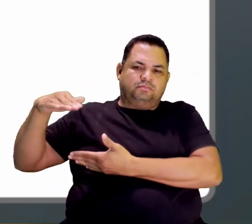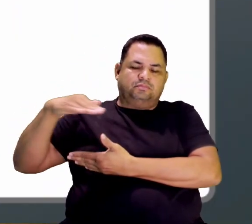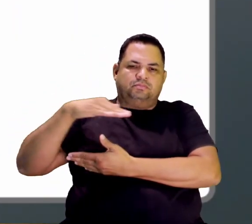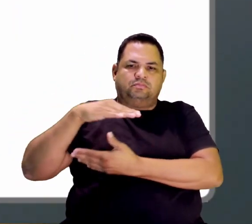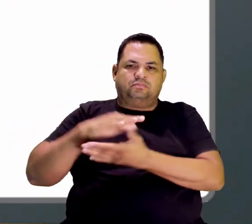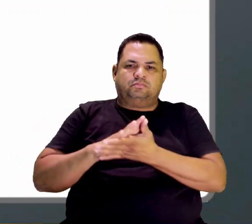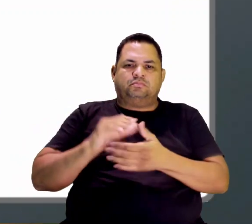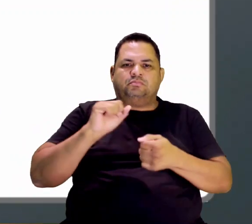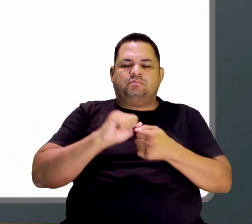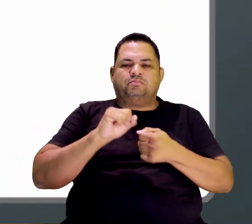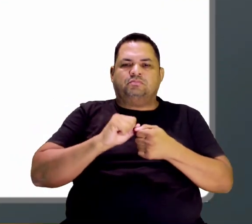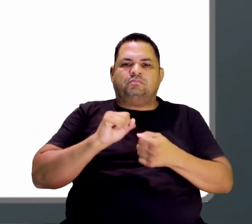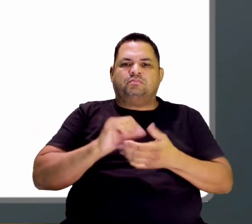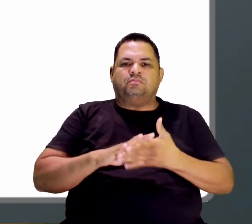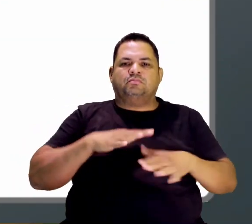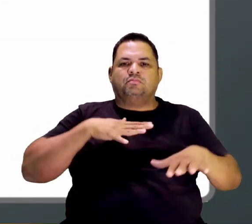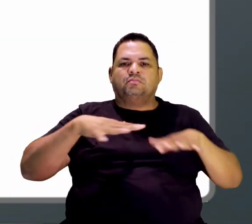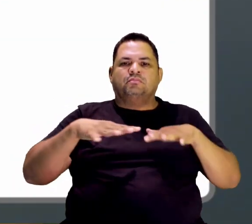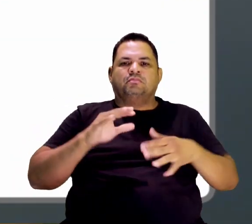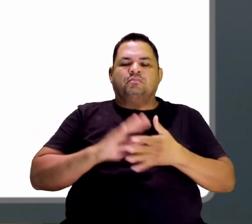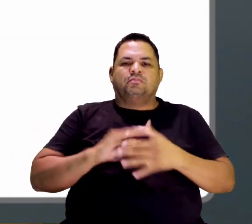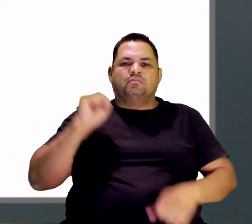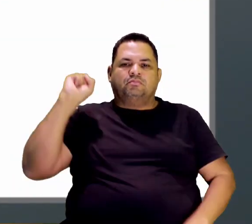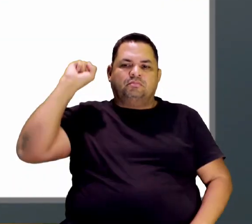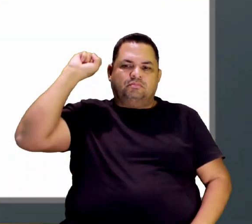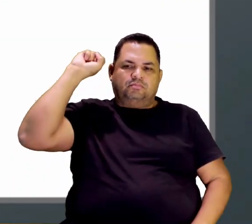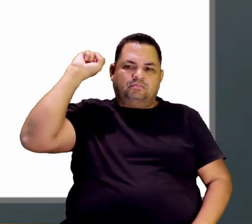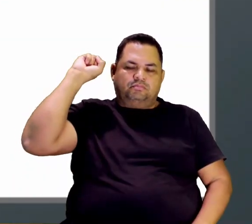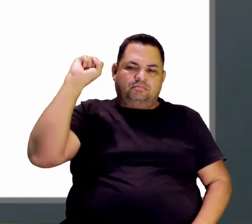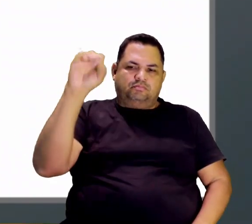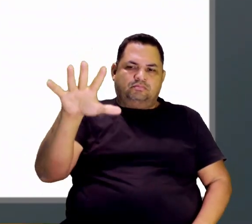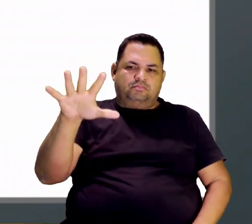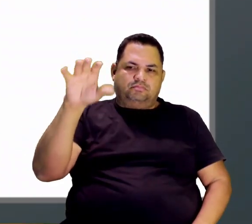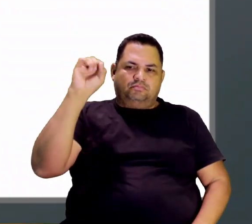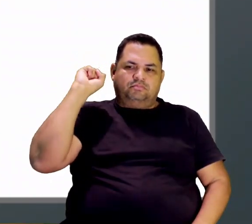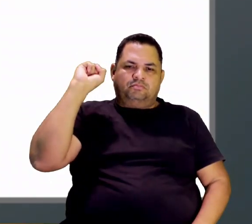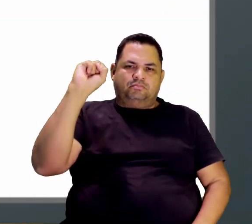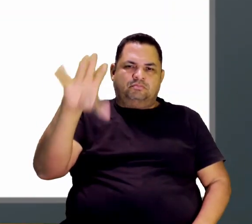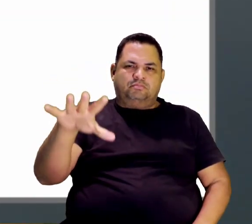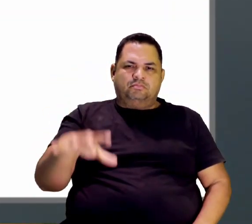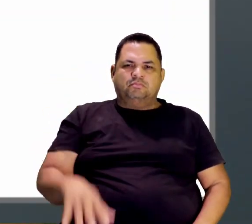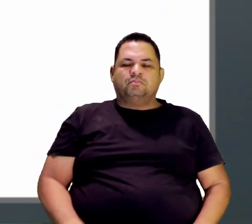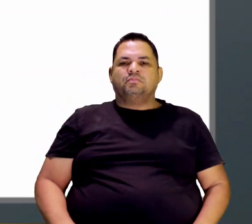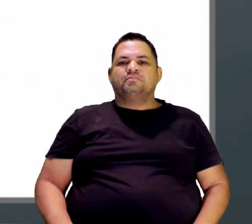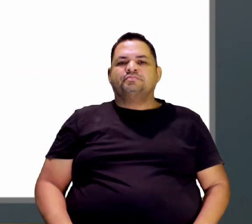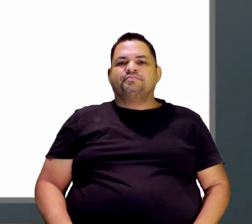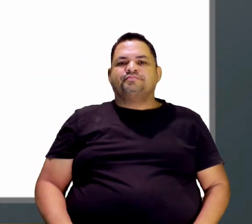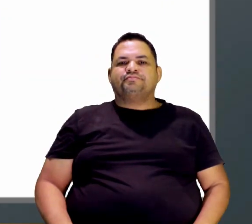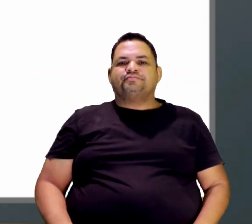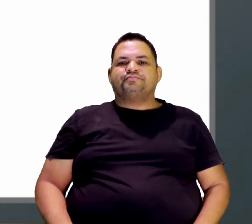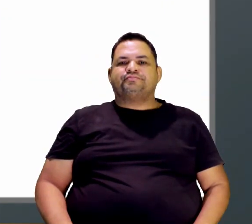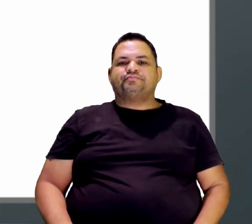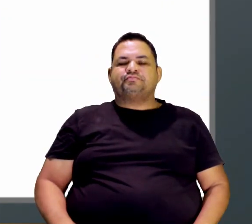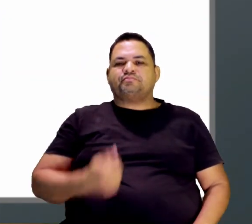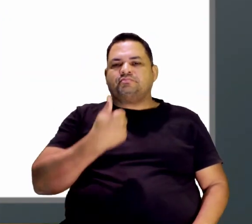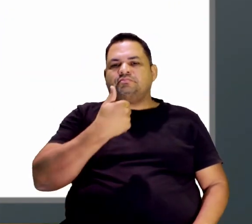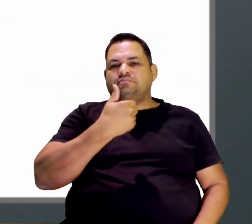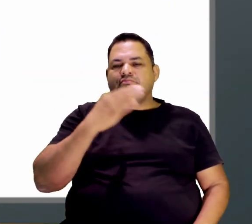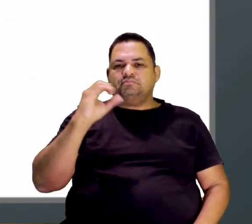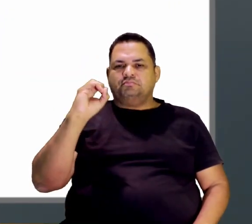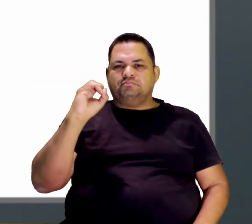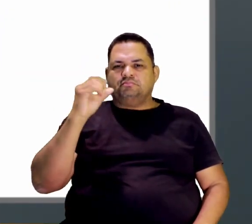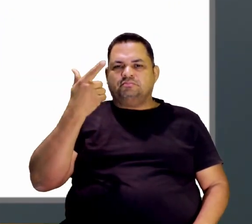movimento aí com a parte interna do pé. Então você vai fazer várias vezes esse movimento. Pé direito, né? Várias vezes. Fiz lá, o